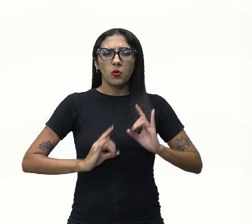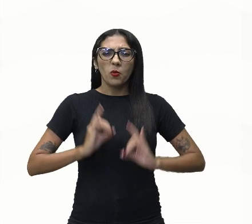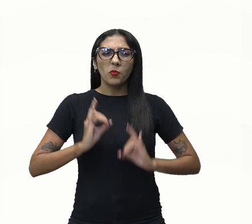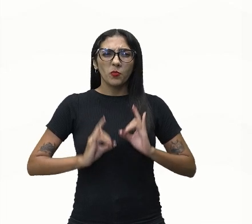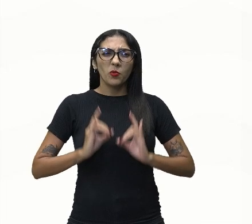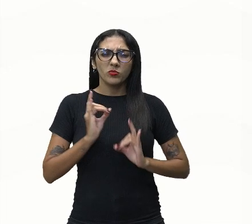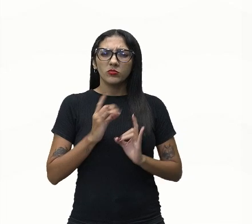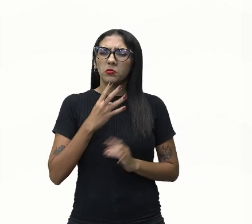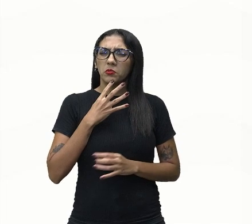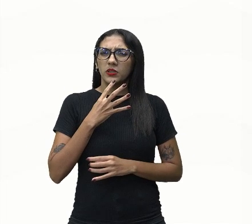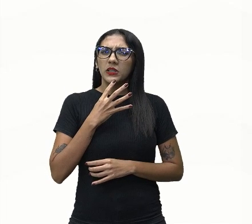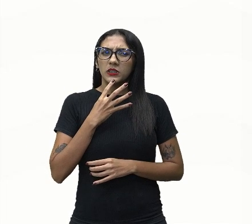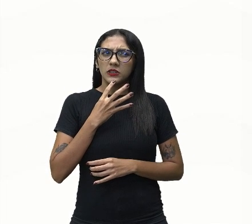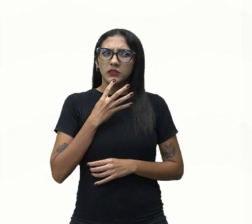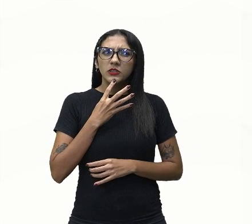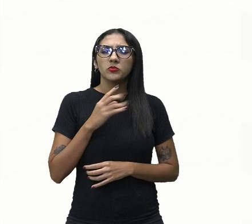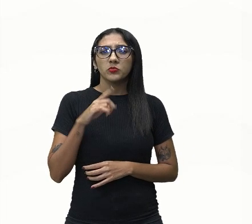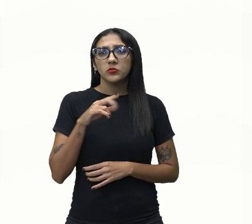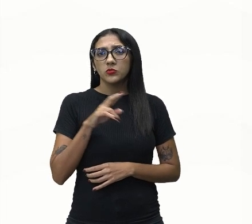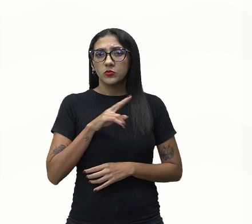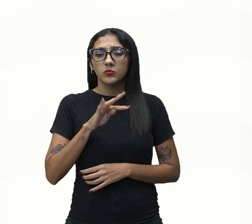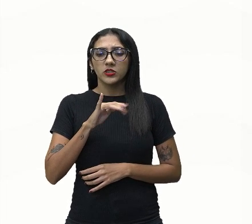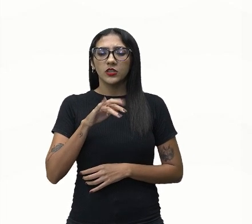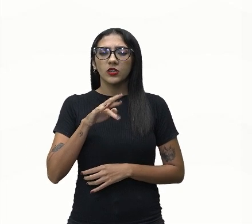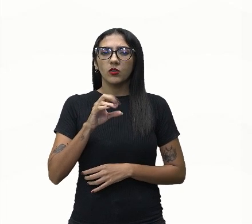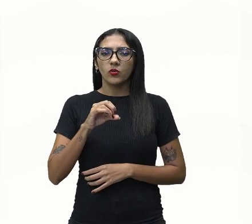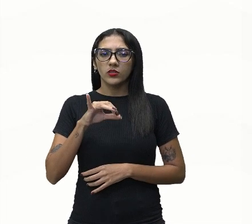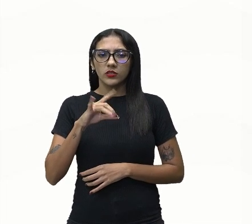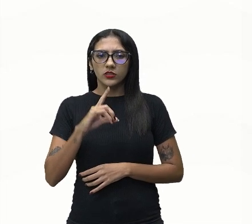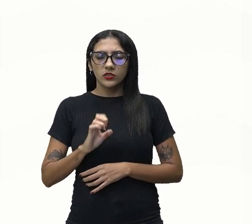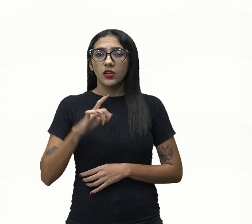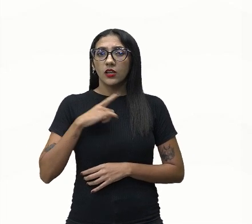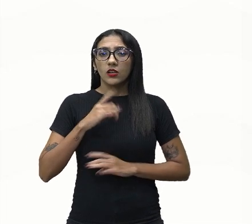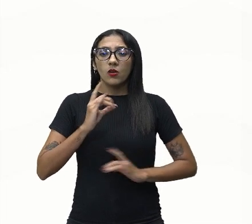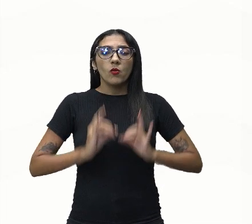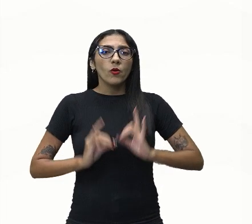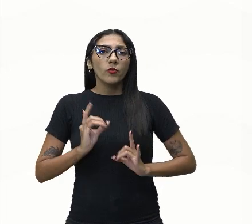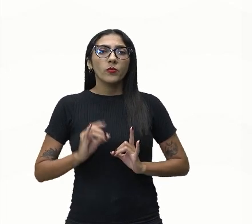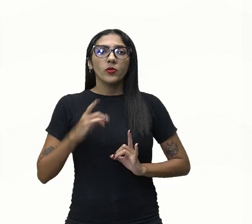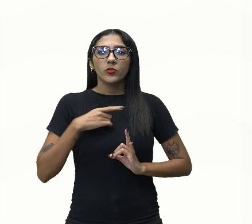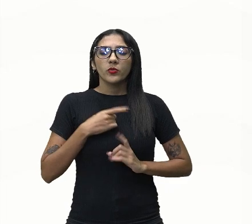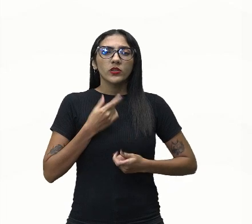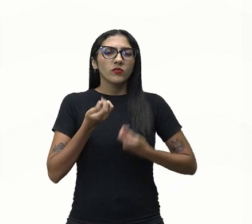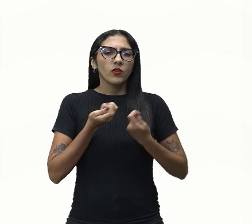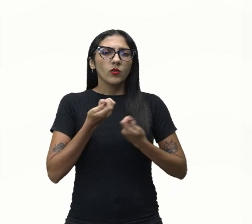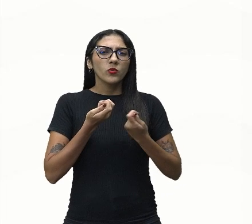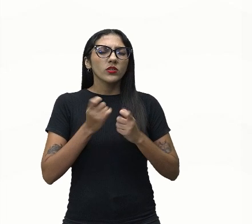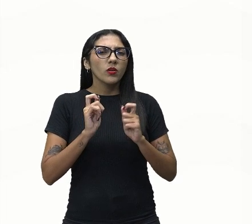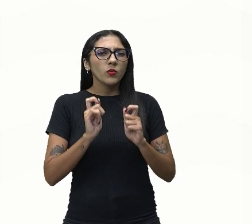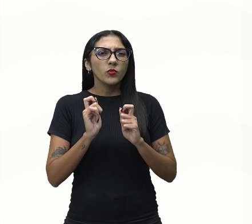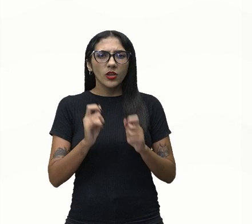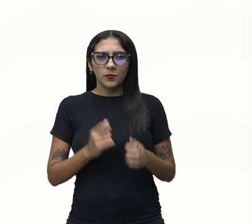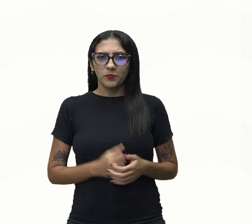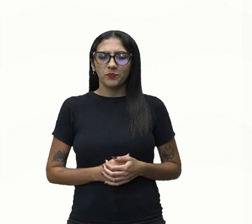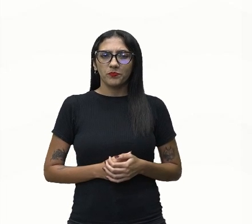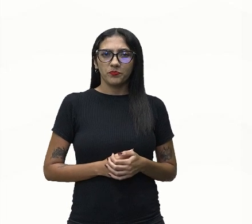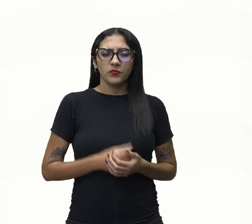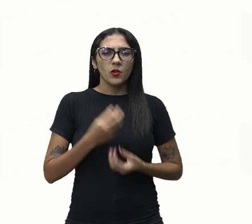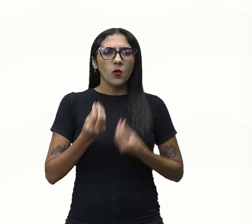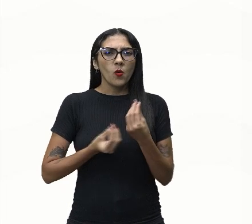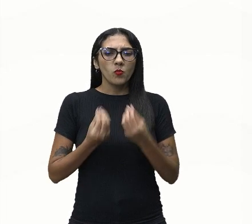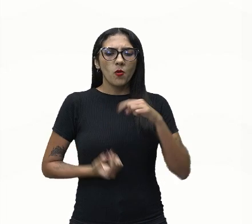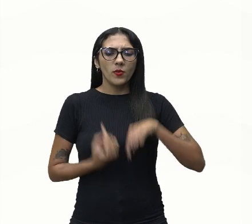Que são produzidos aí pela tireoide, e é um hormônio que vai controlar a velocidade do